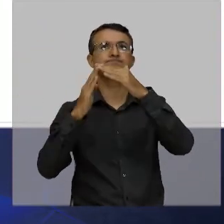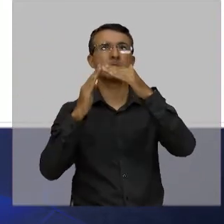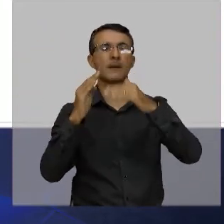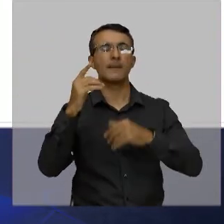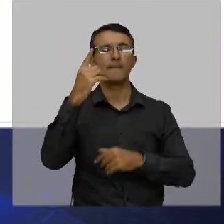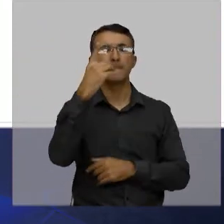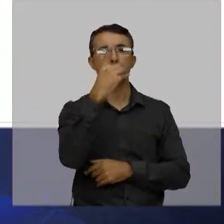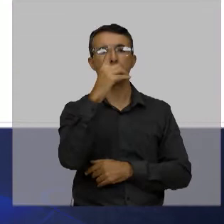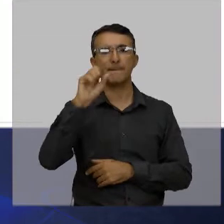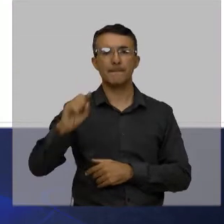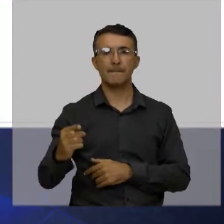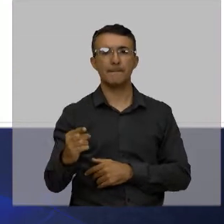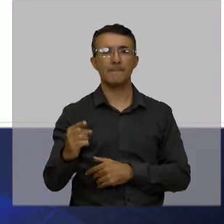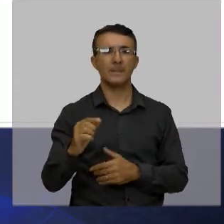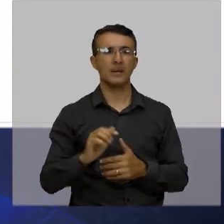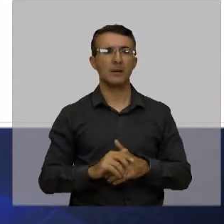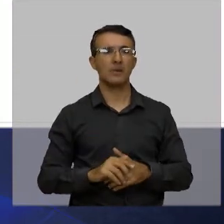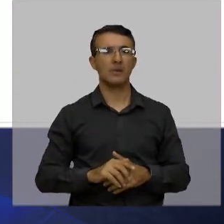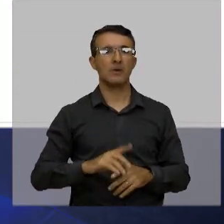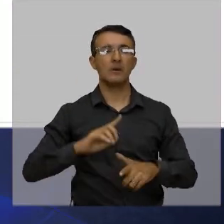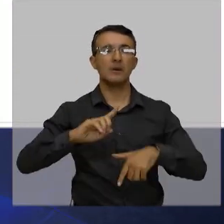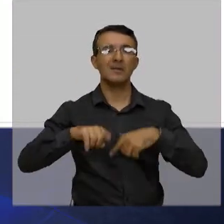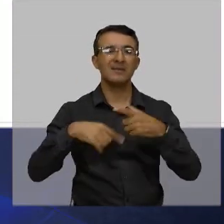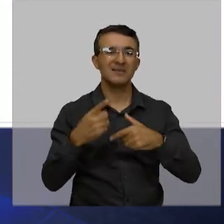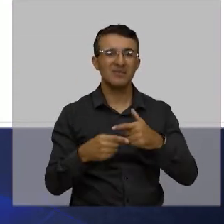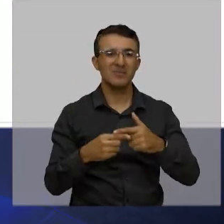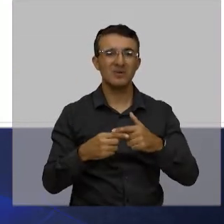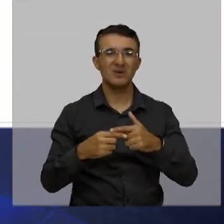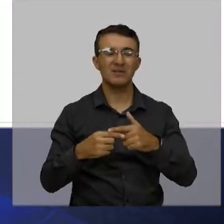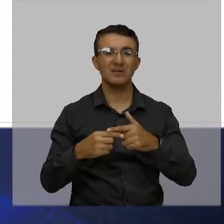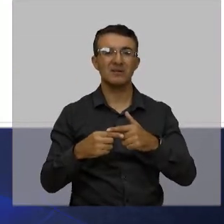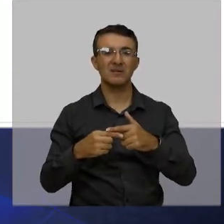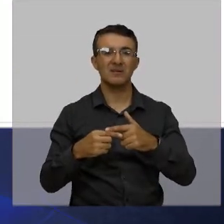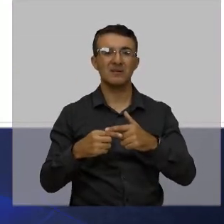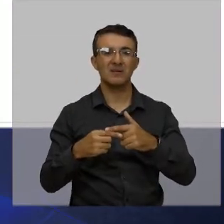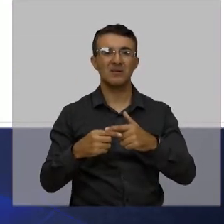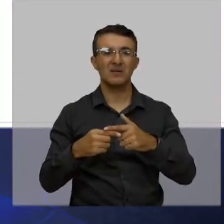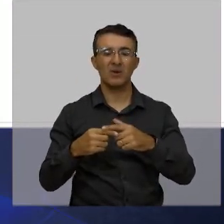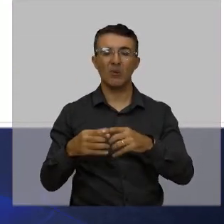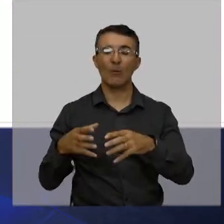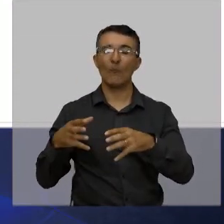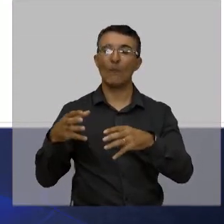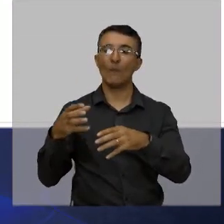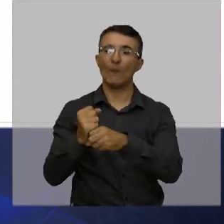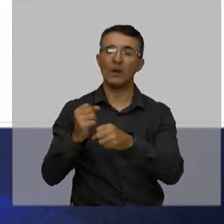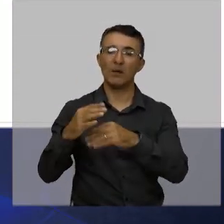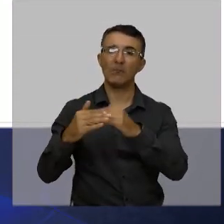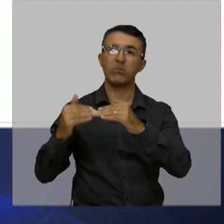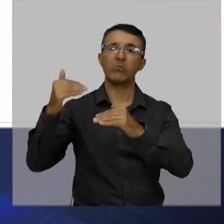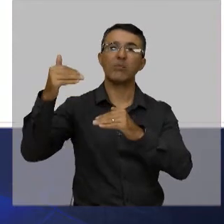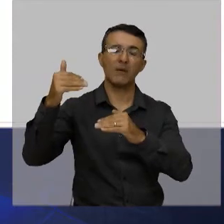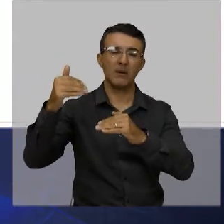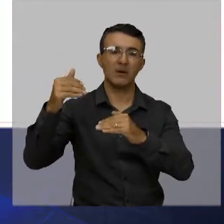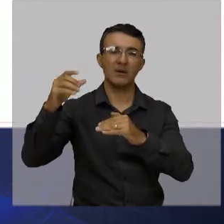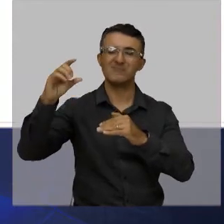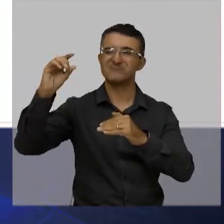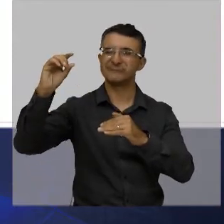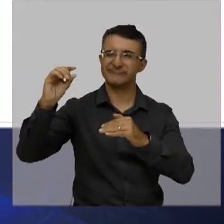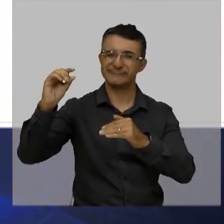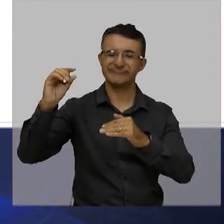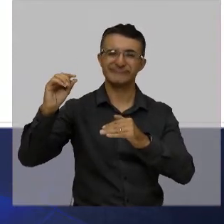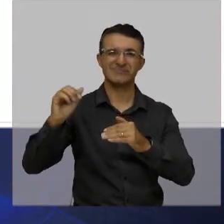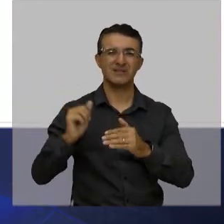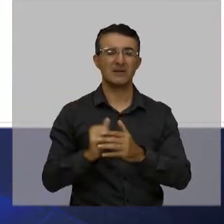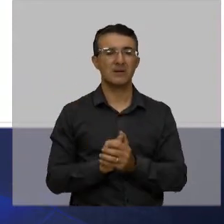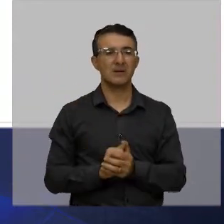2017, o reajuste foi menos que 170. Então, infelizmente, o salário mínimo das domésticas do